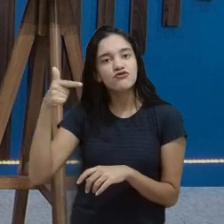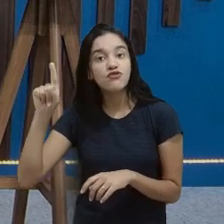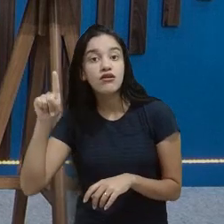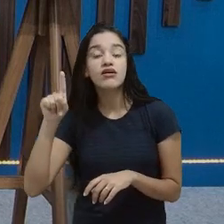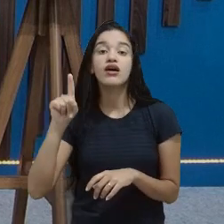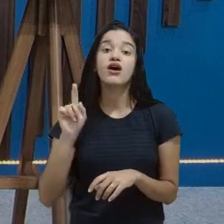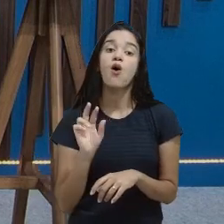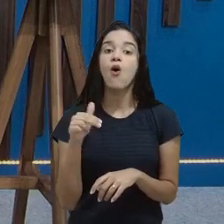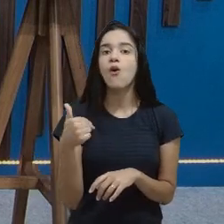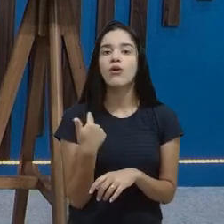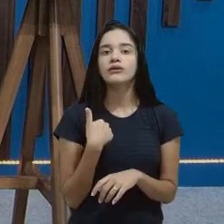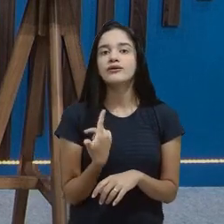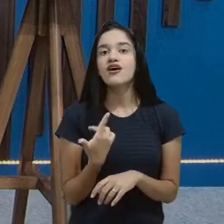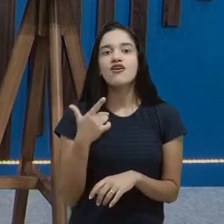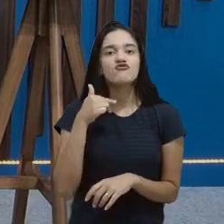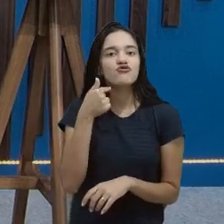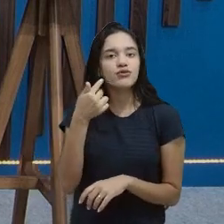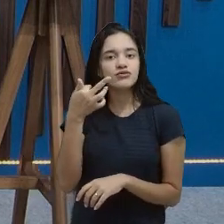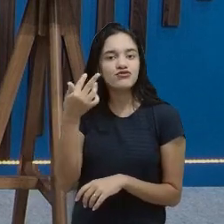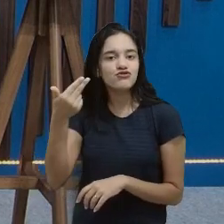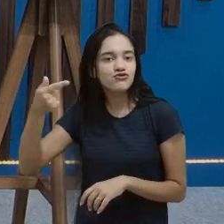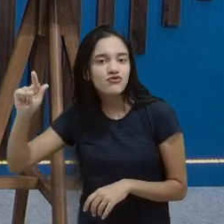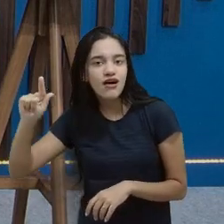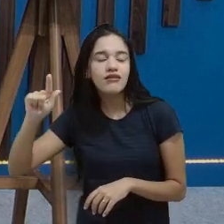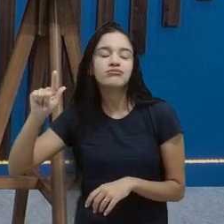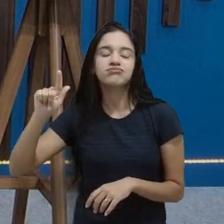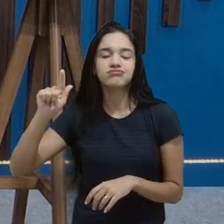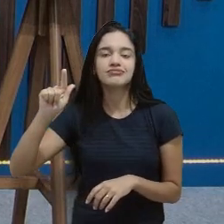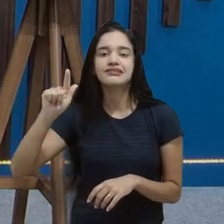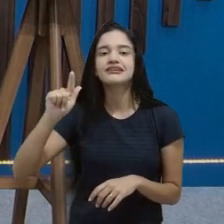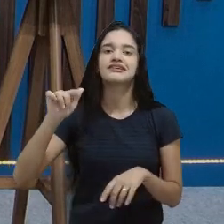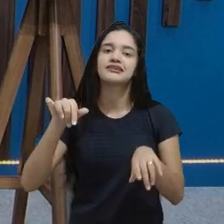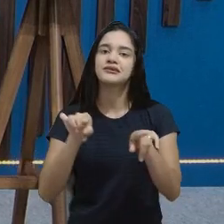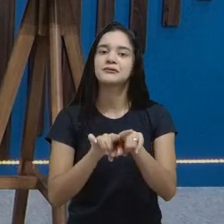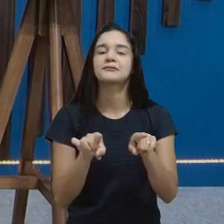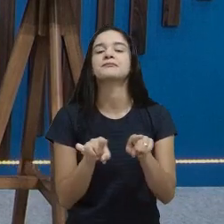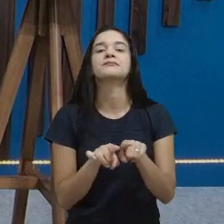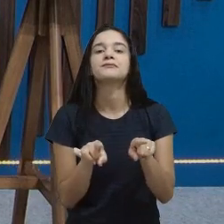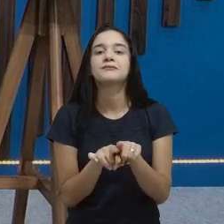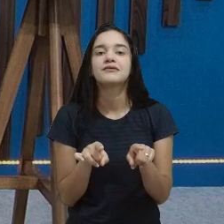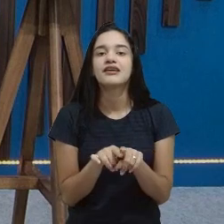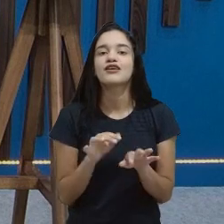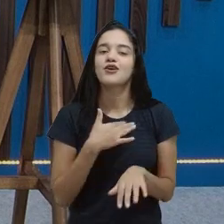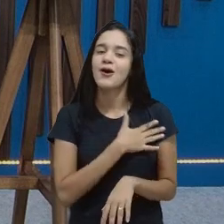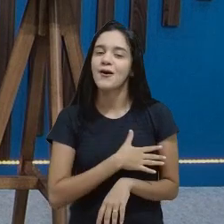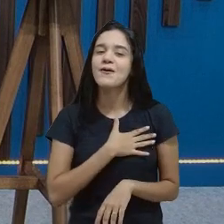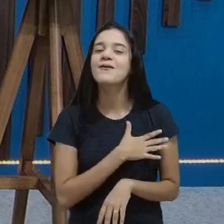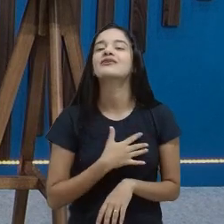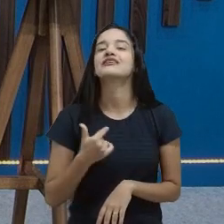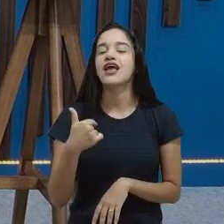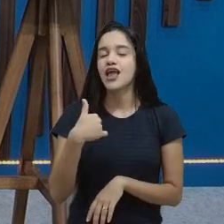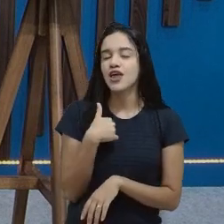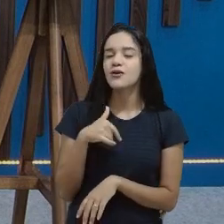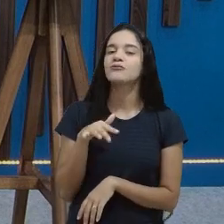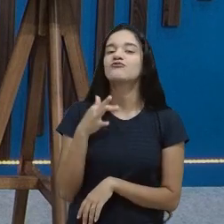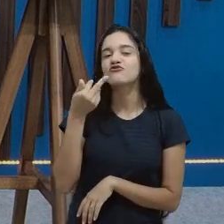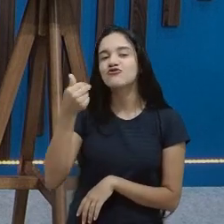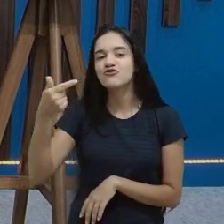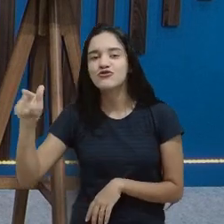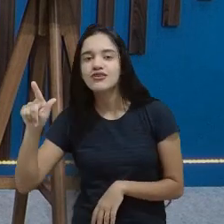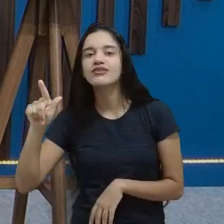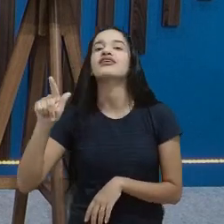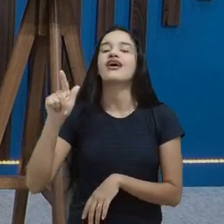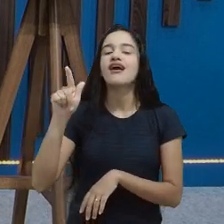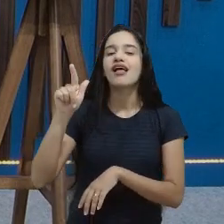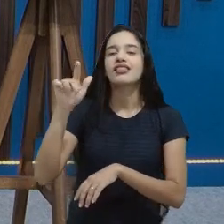é amante, eu vou falar fã, amante, não é, da natureza. Eu sou a amante da natureza. Então, olhar